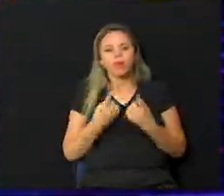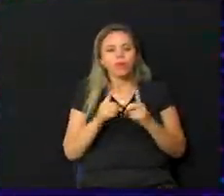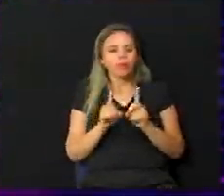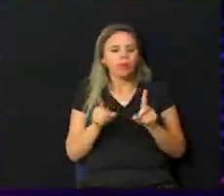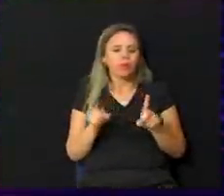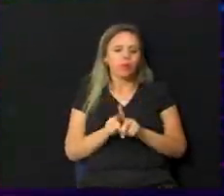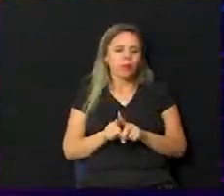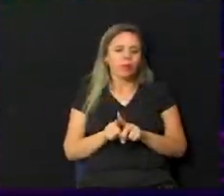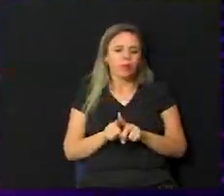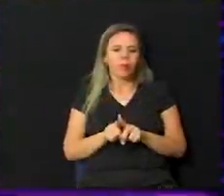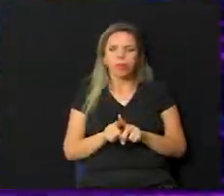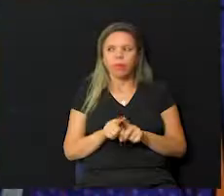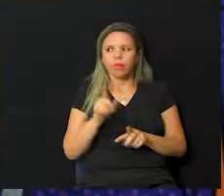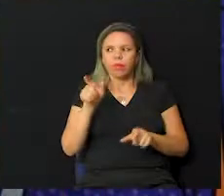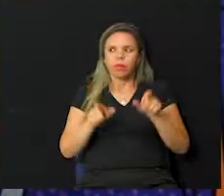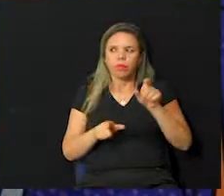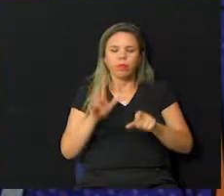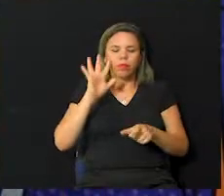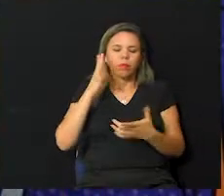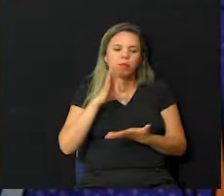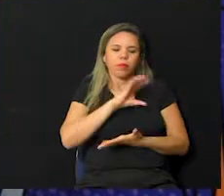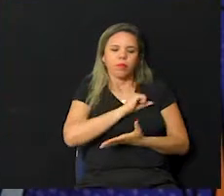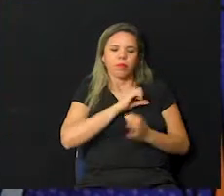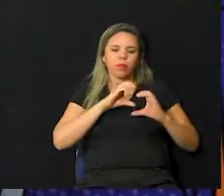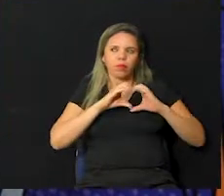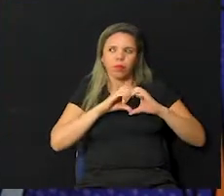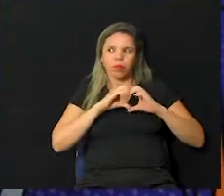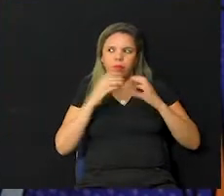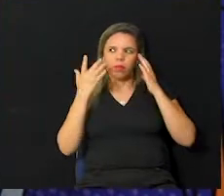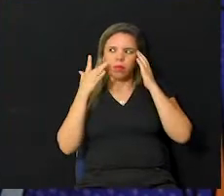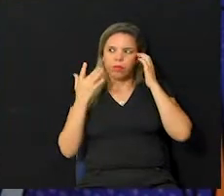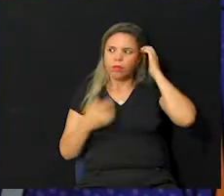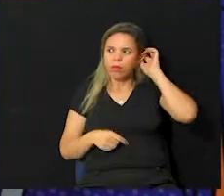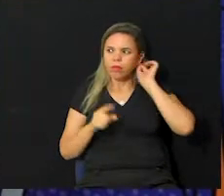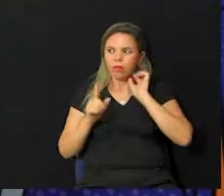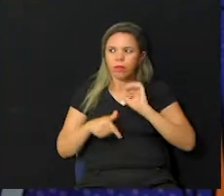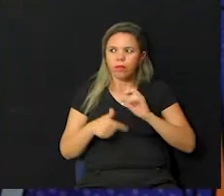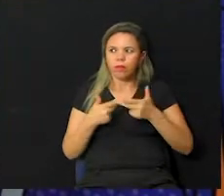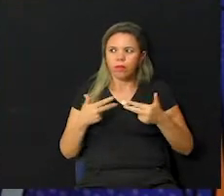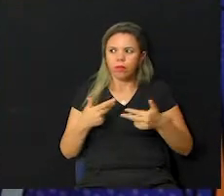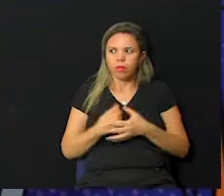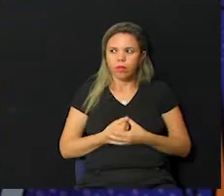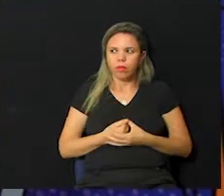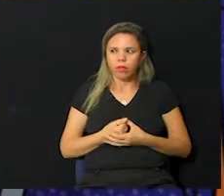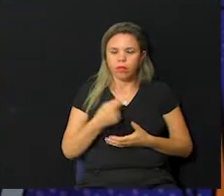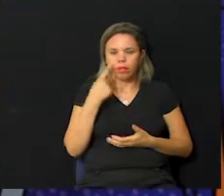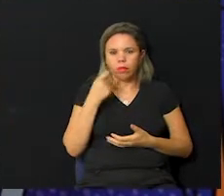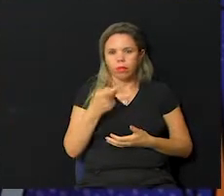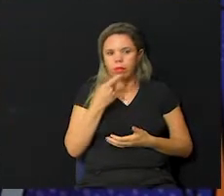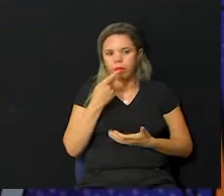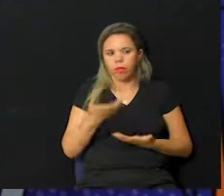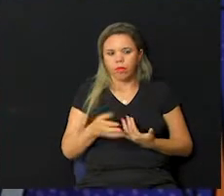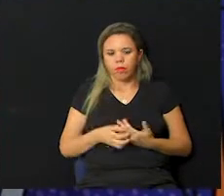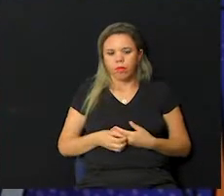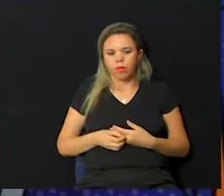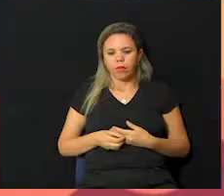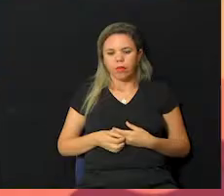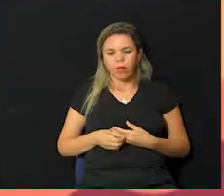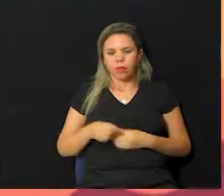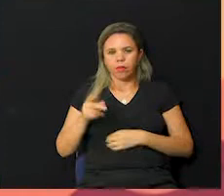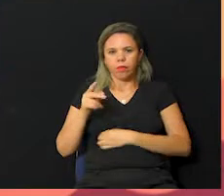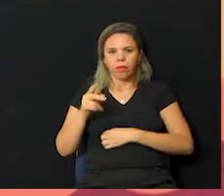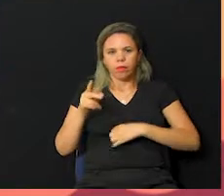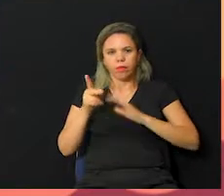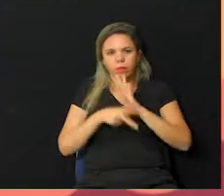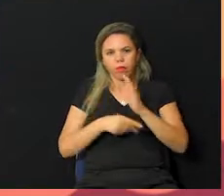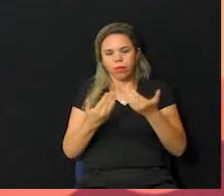si. E se essas pessoas resolvessem se amar, sabe? Eu acho que é uma coisa muito interessante a ser falada. E